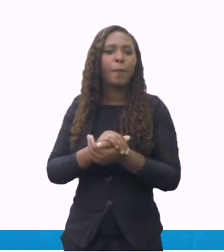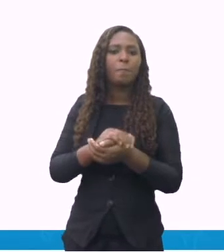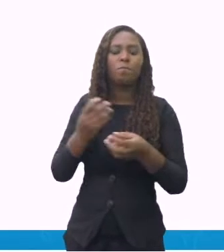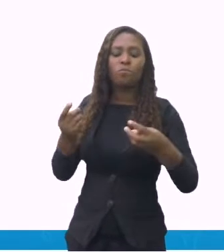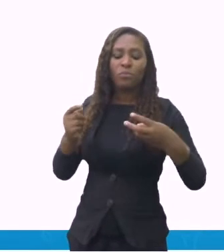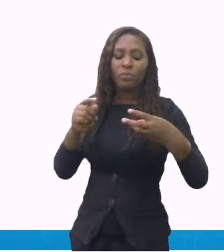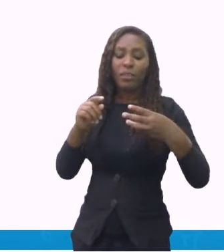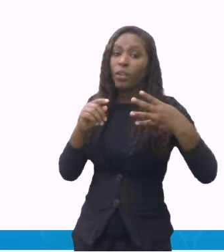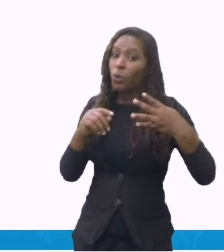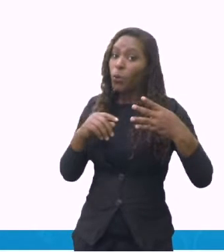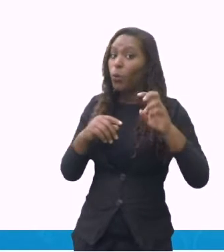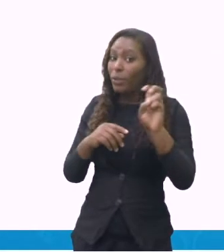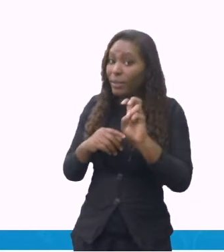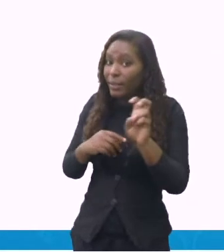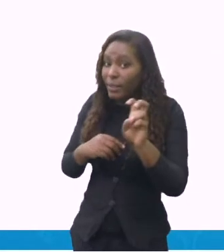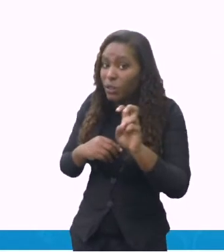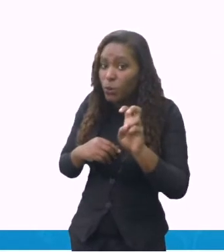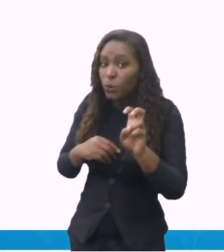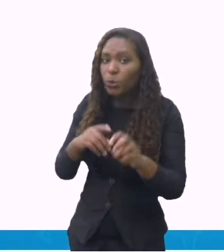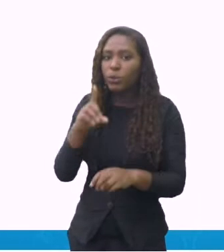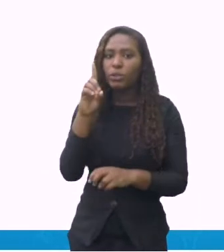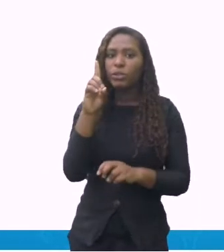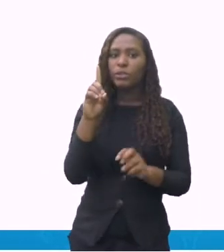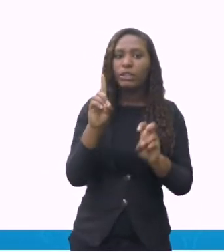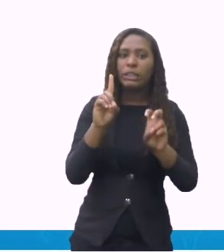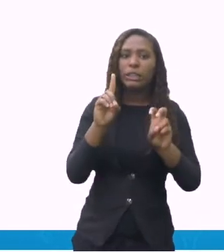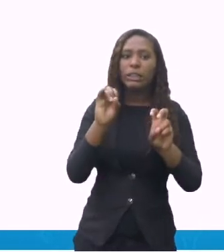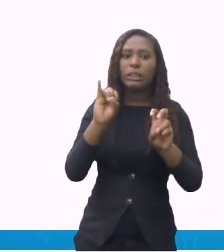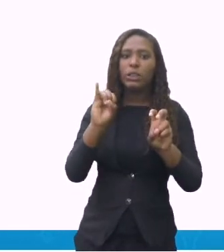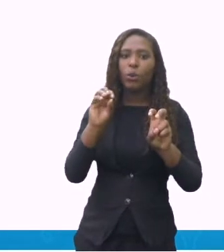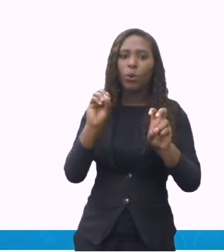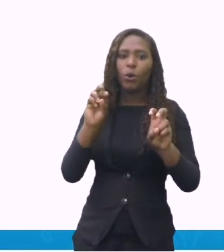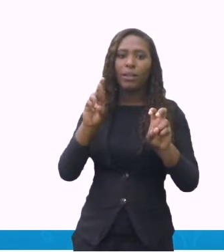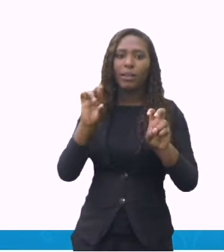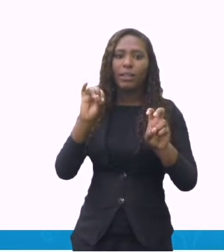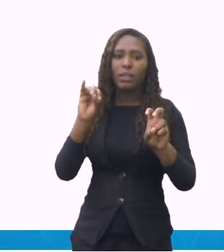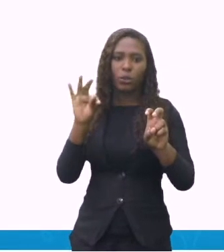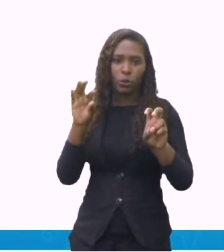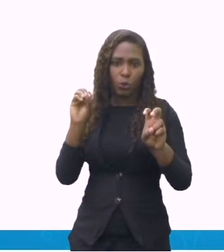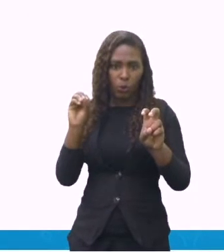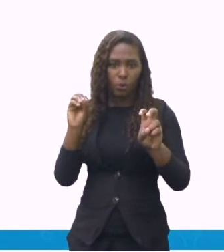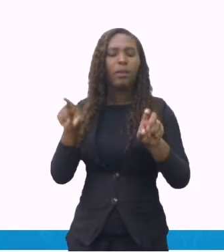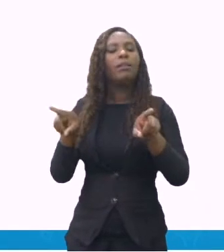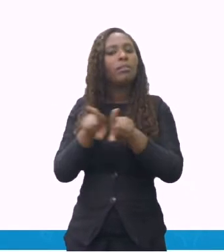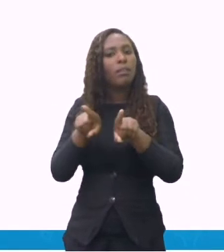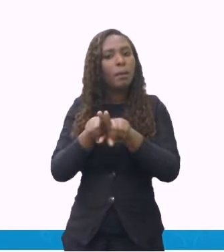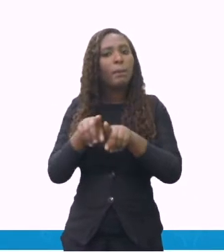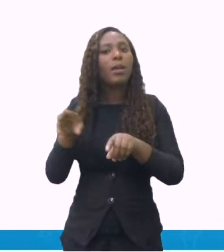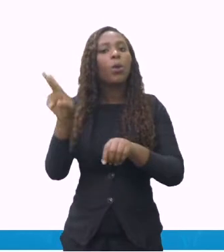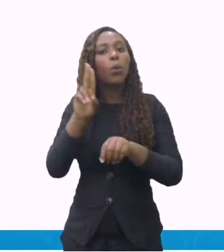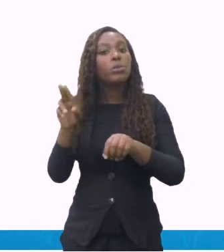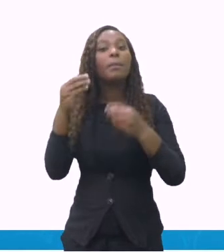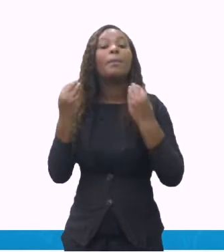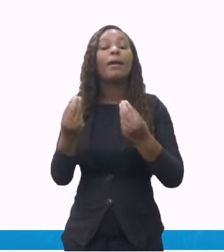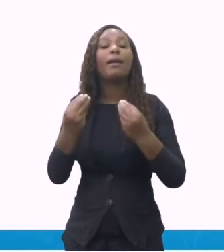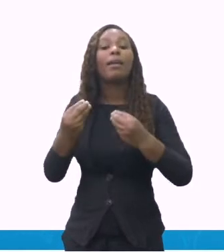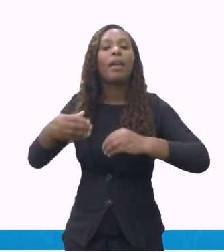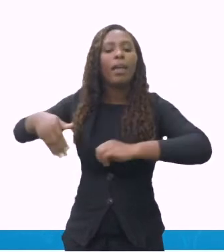que também é uma rocha plutônica, utilizado também em calçamentos,